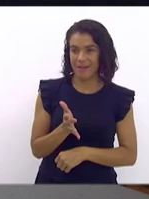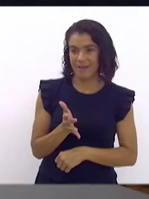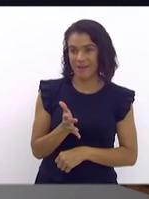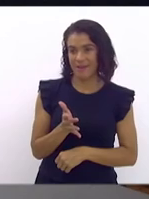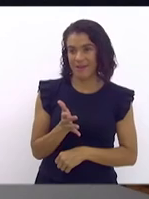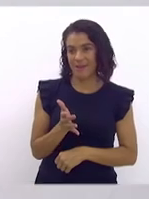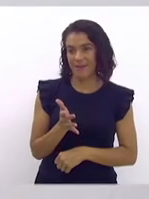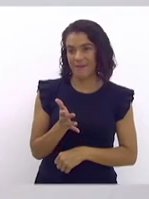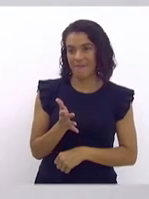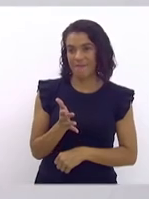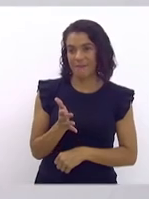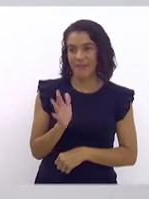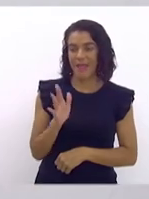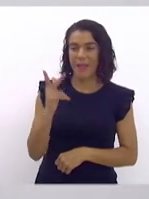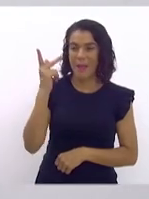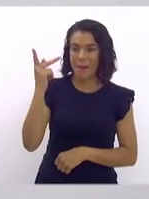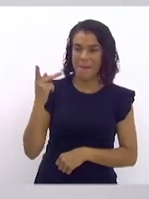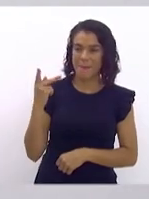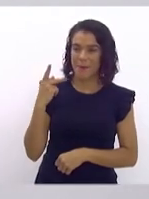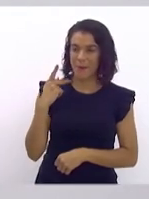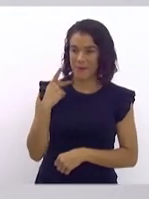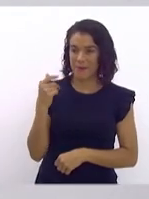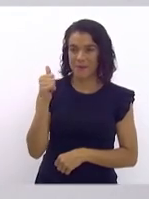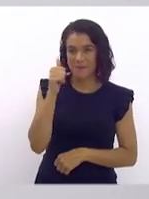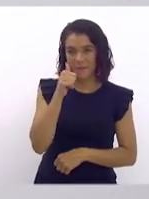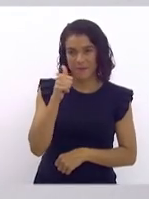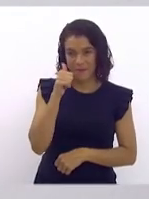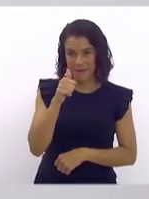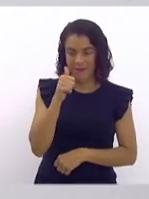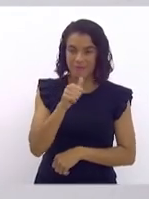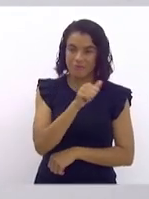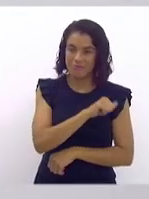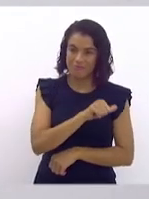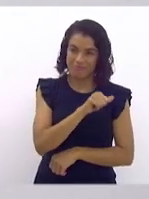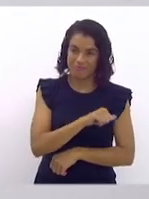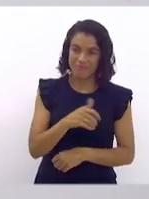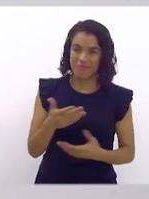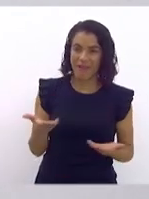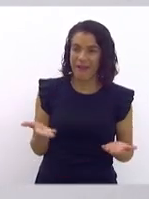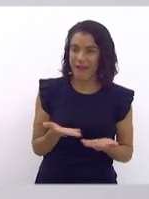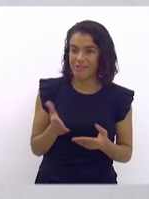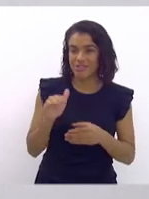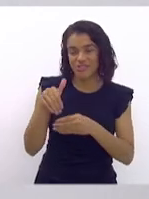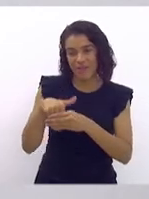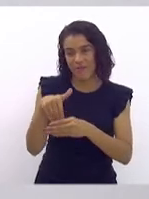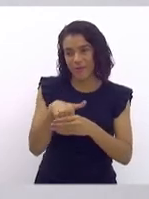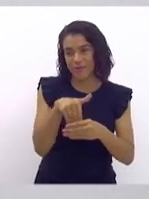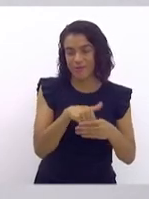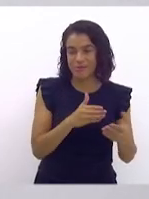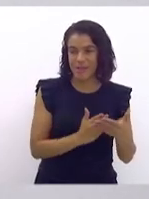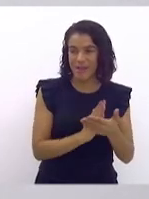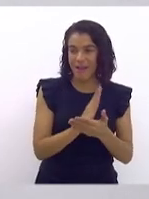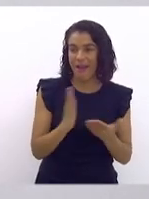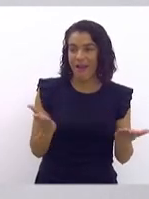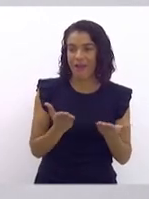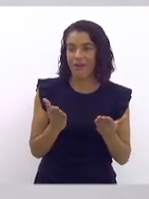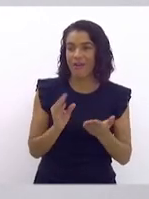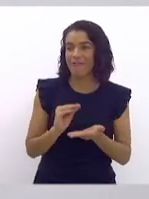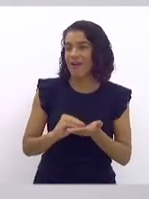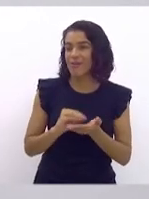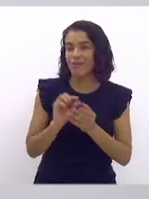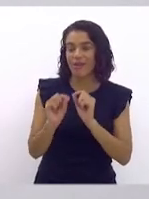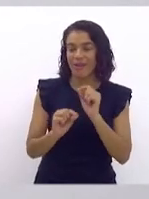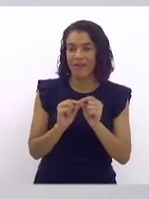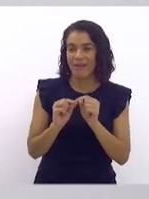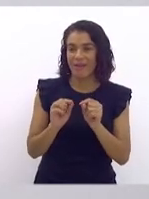dizer, no forno na Procuradoria da Mulher do Rio, porque a gente já votou, né? Agora falta abrir o edital, o